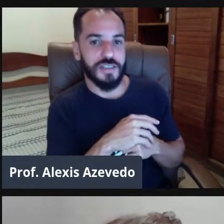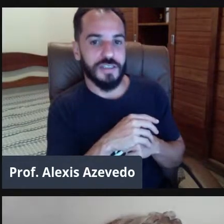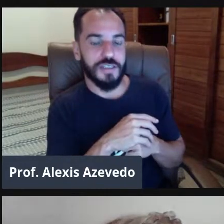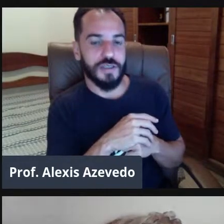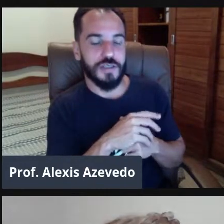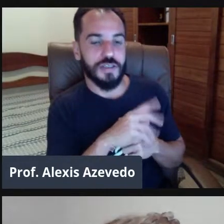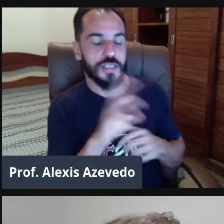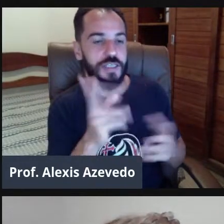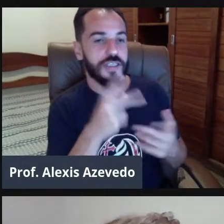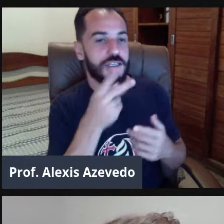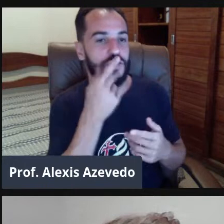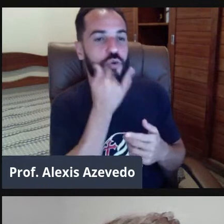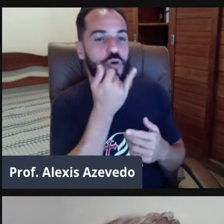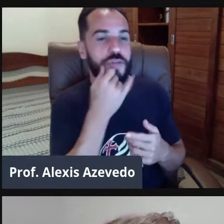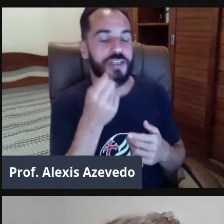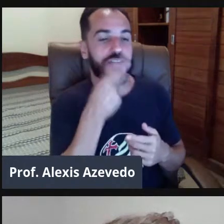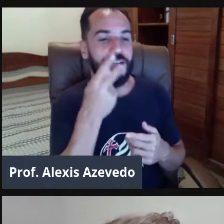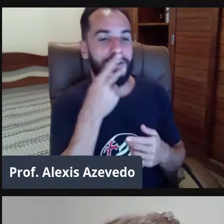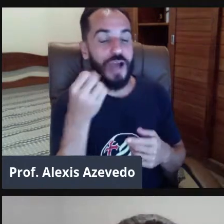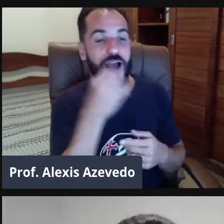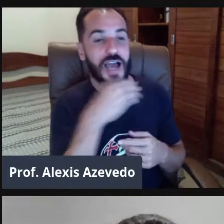De influência